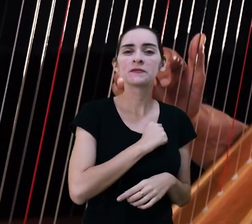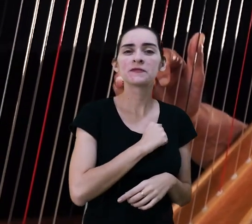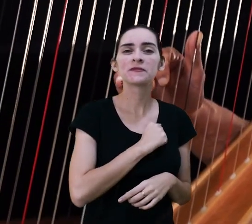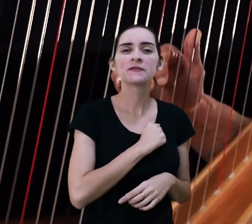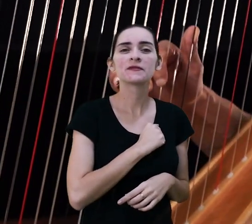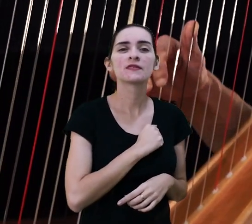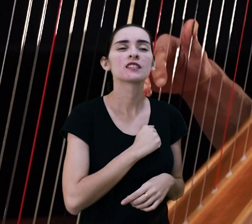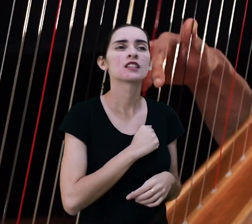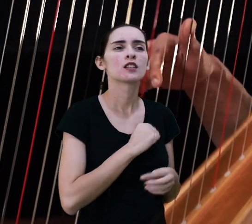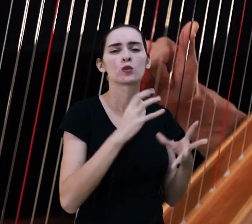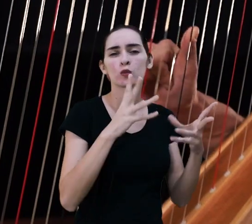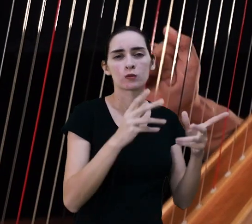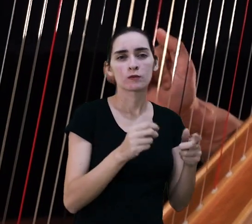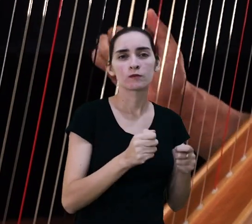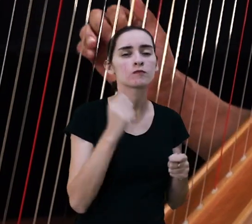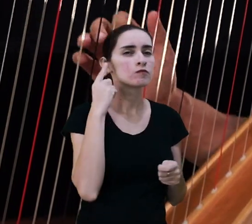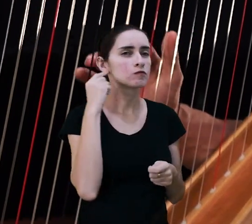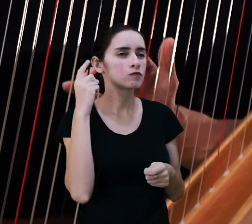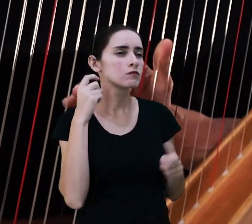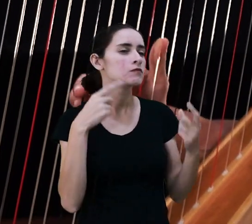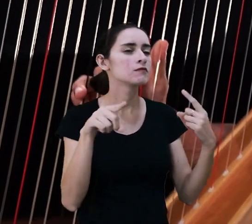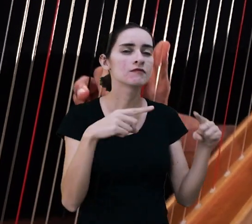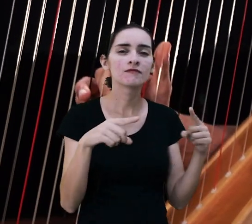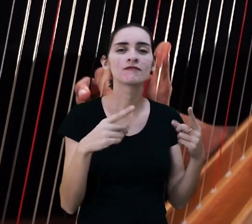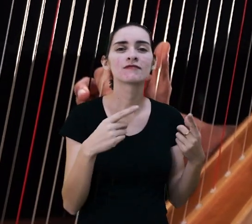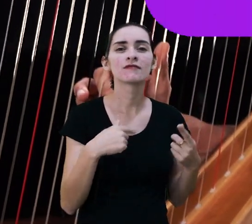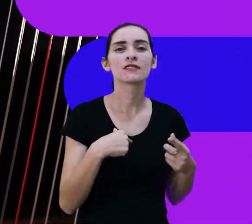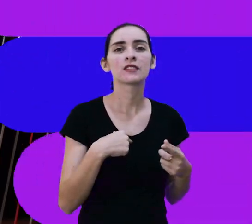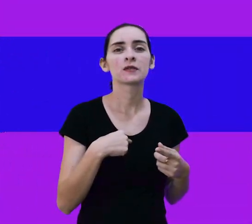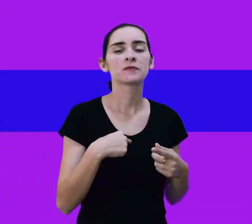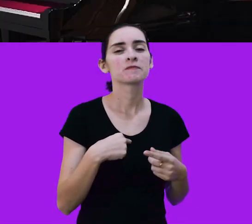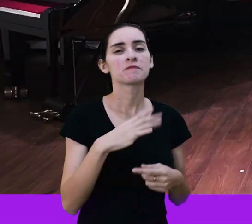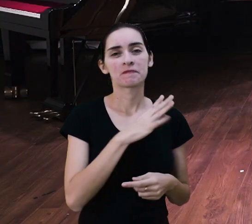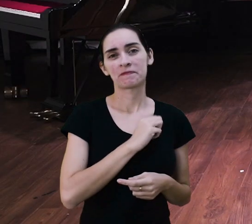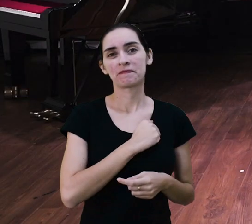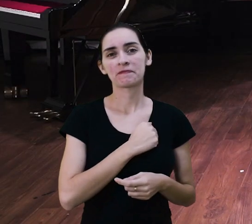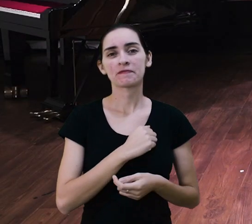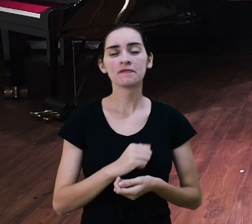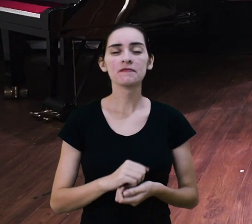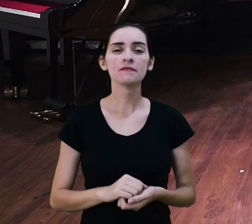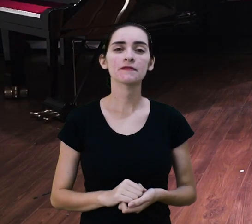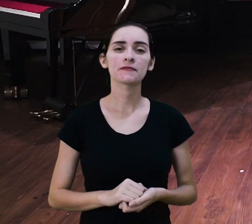a linha dele, o som dele. Então eu achei incrível.